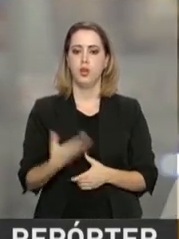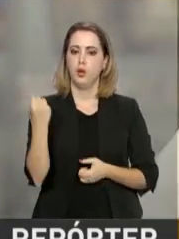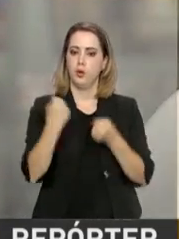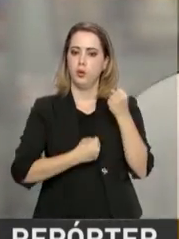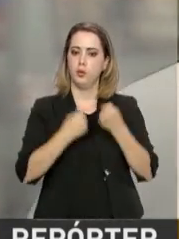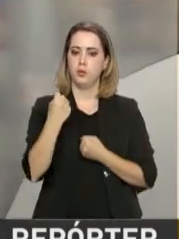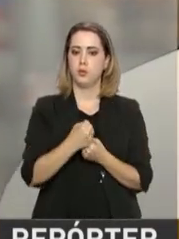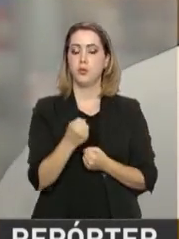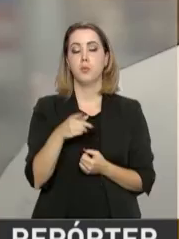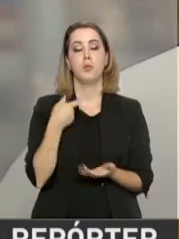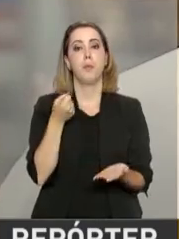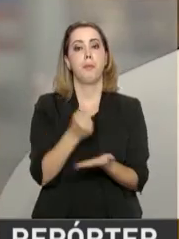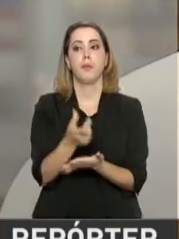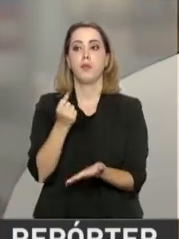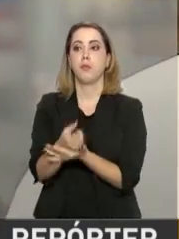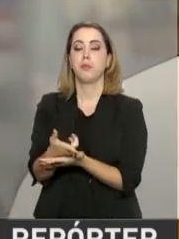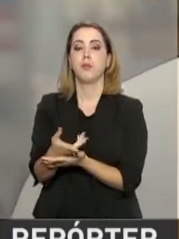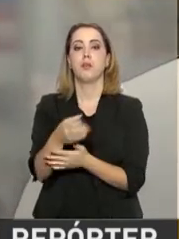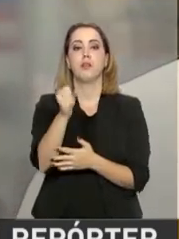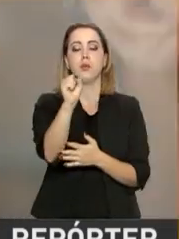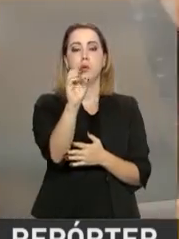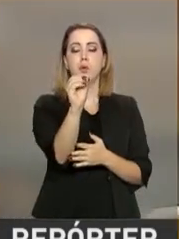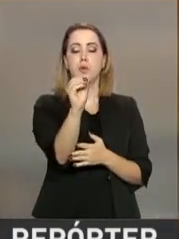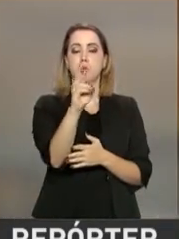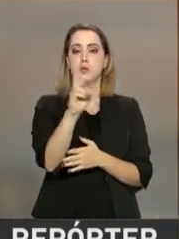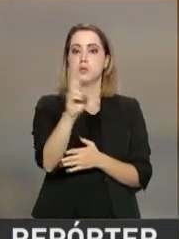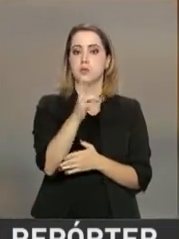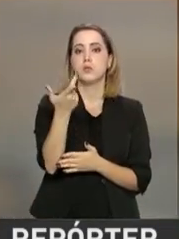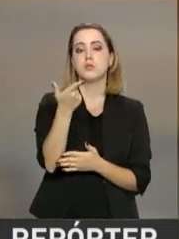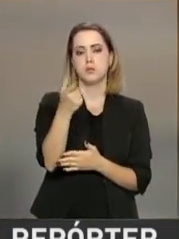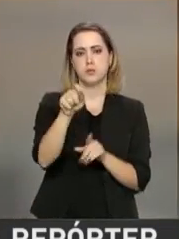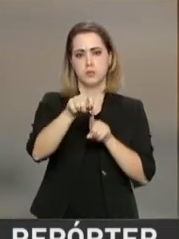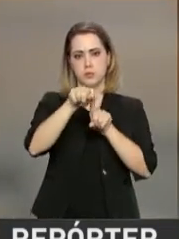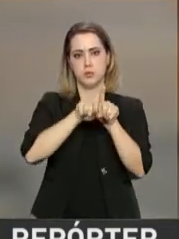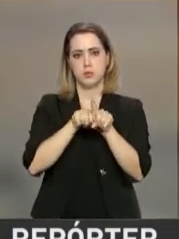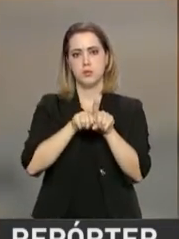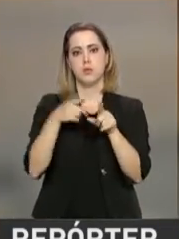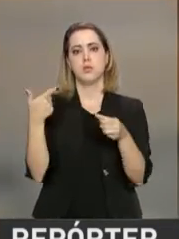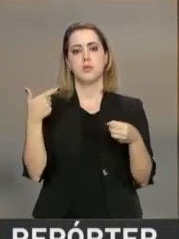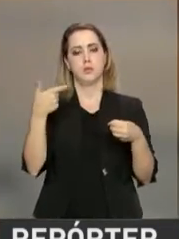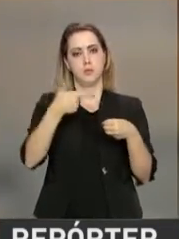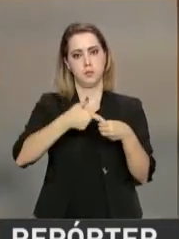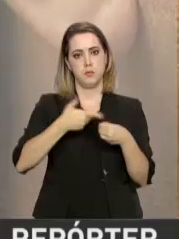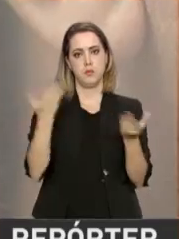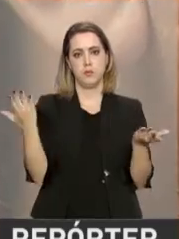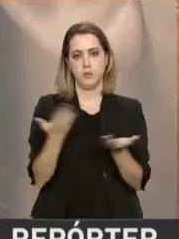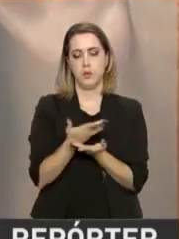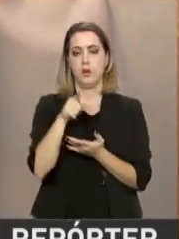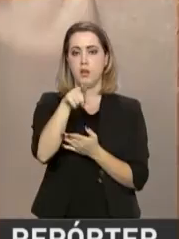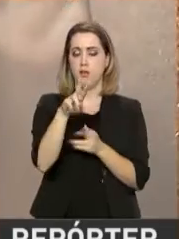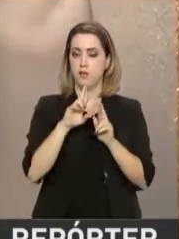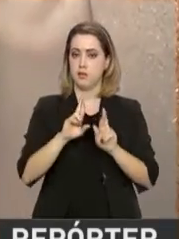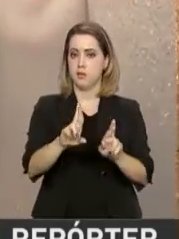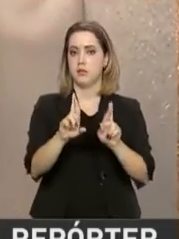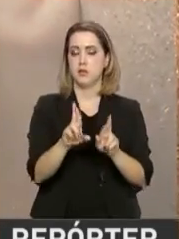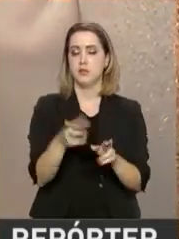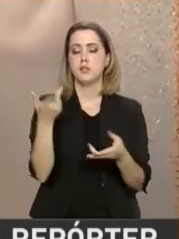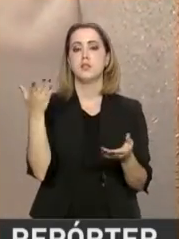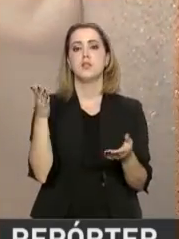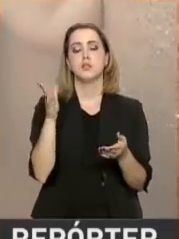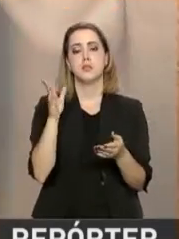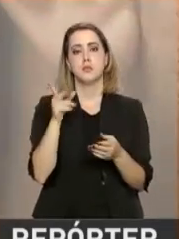gasta R$ 800 por mês com combustível. Com a redução anunciada nesta sexta-feira, ele espera economizar